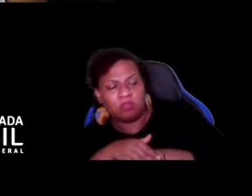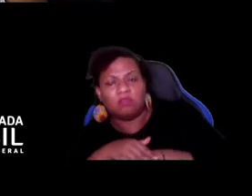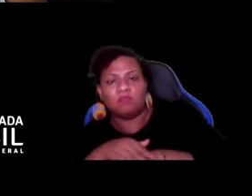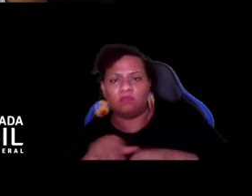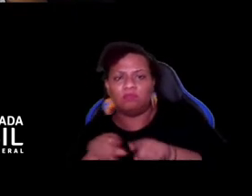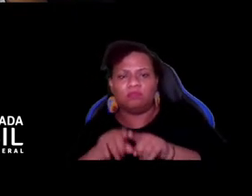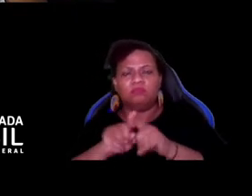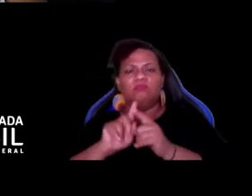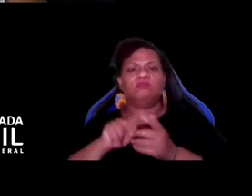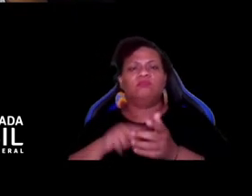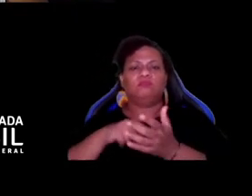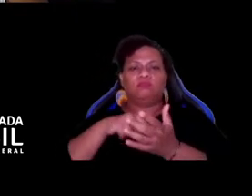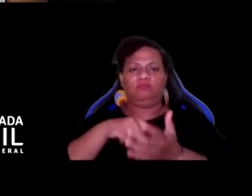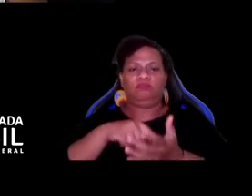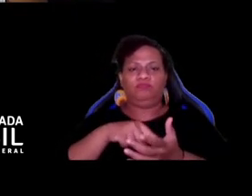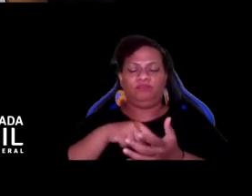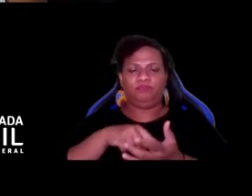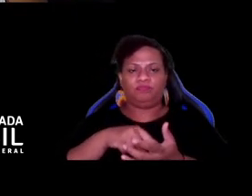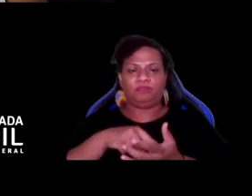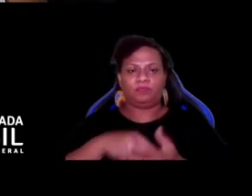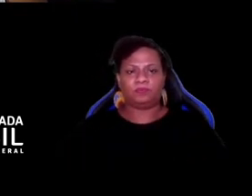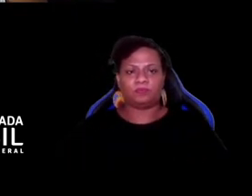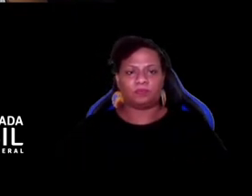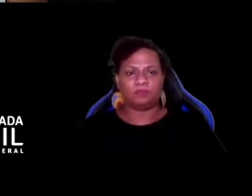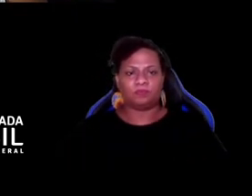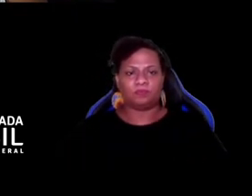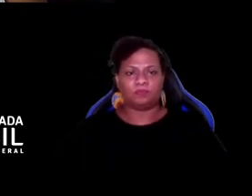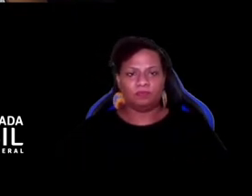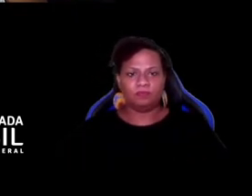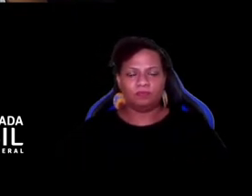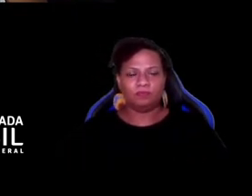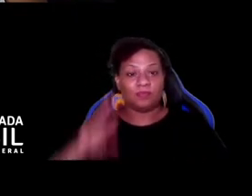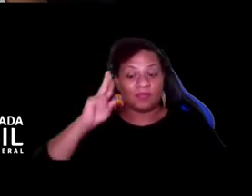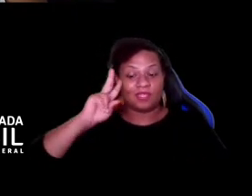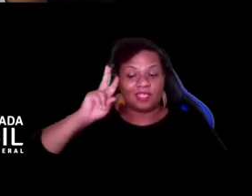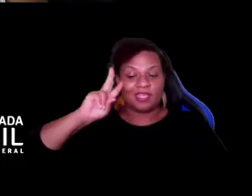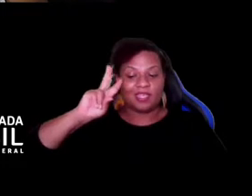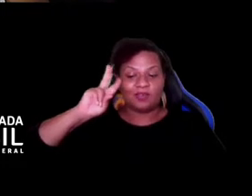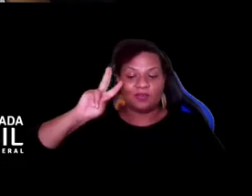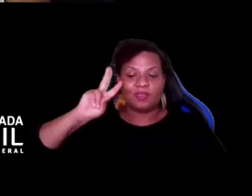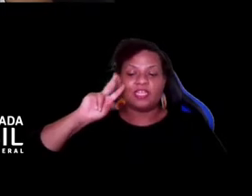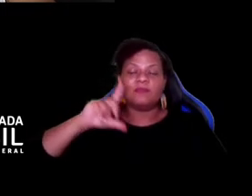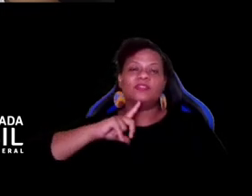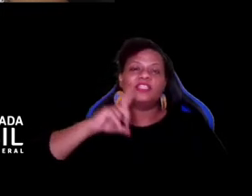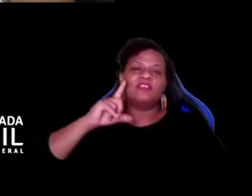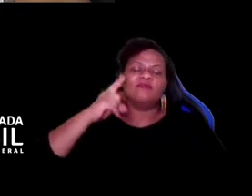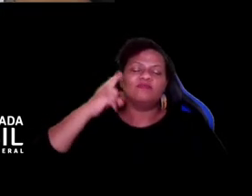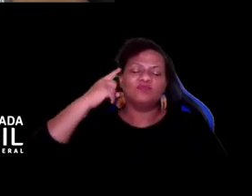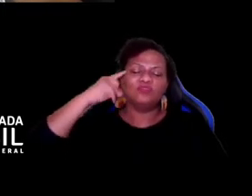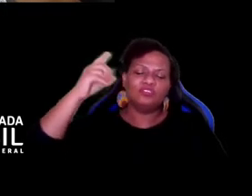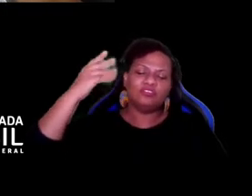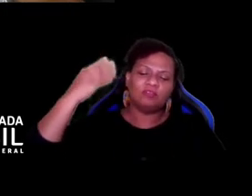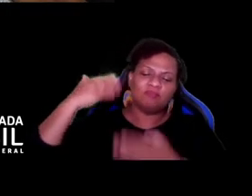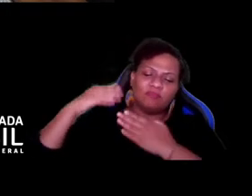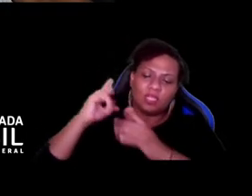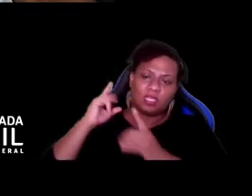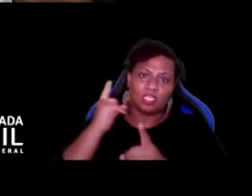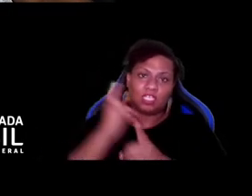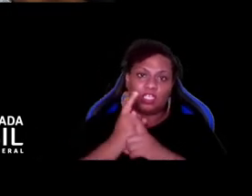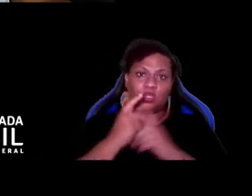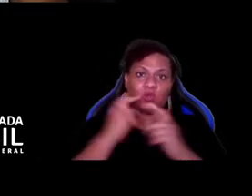eu lembro que quando teve um encontro, né, de reggae